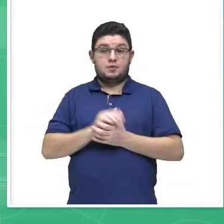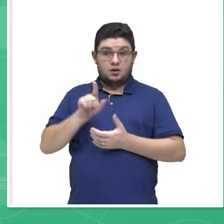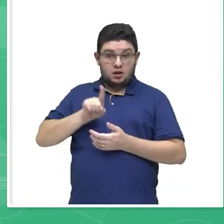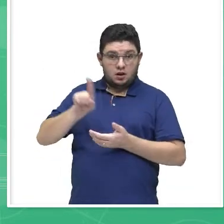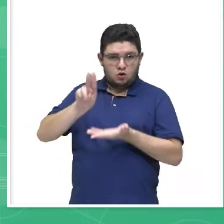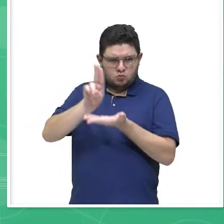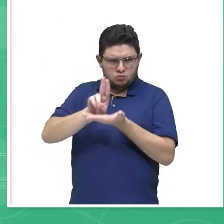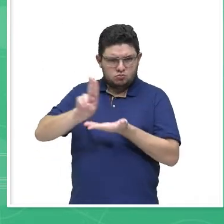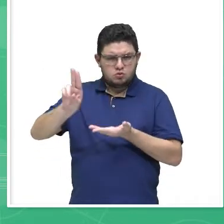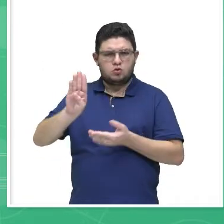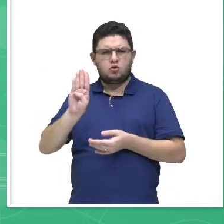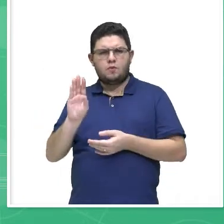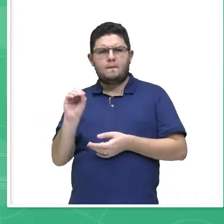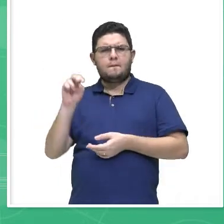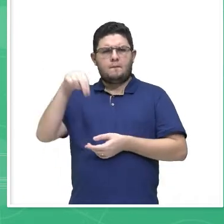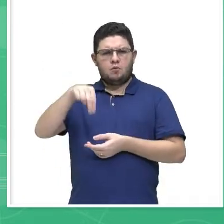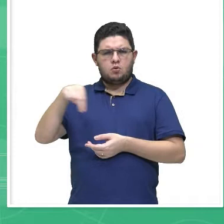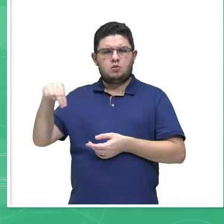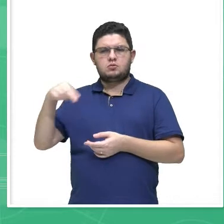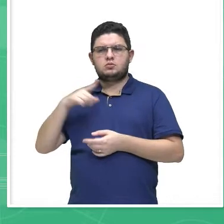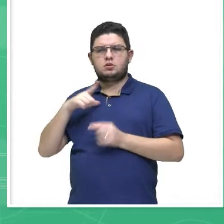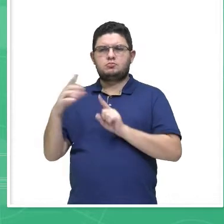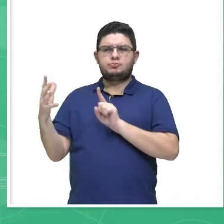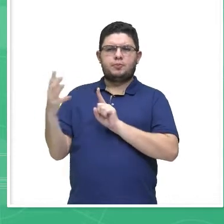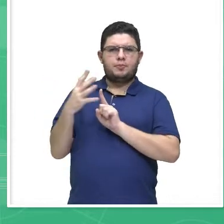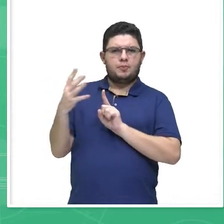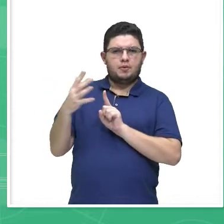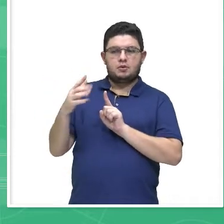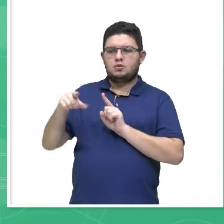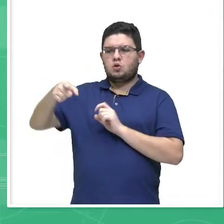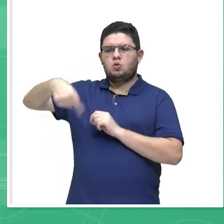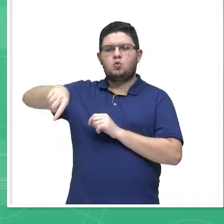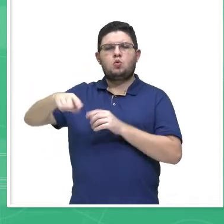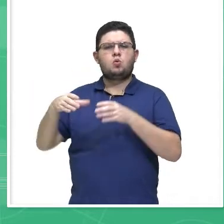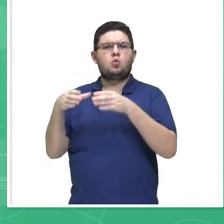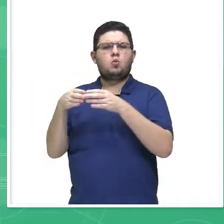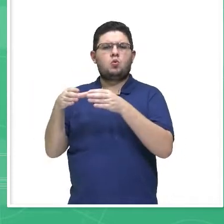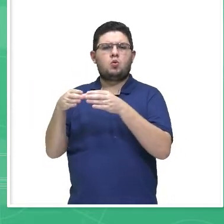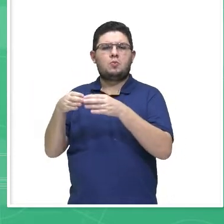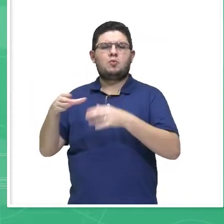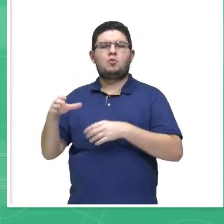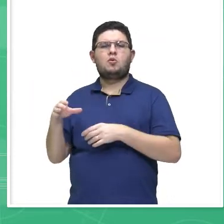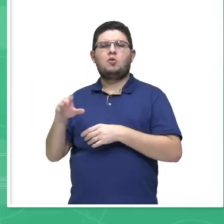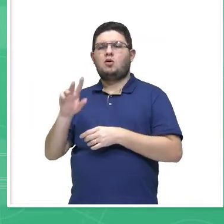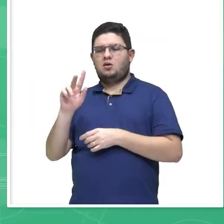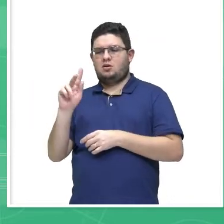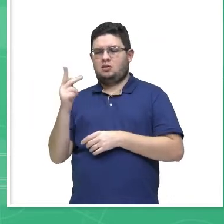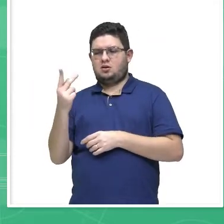a influência dos jovens hegelianos, que criticavam